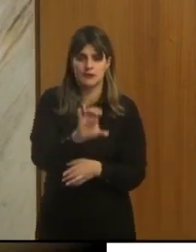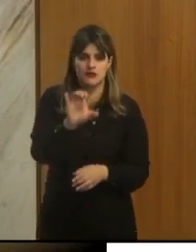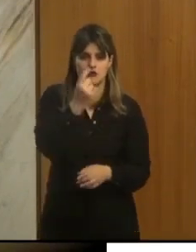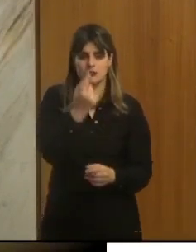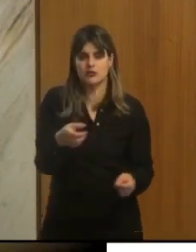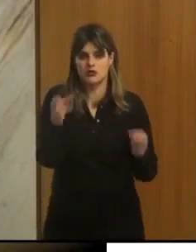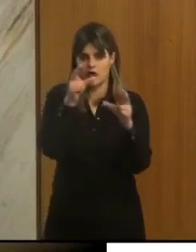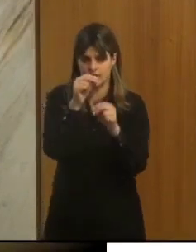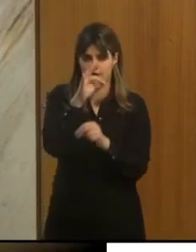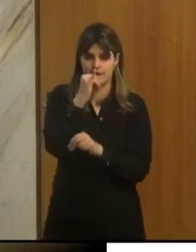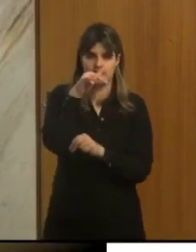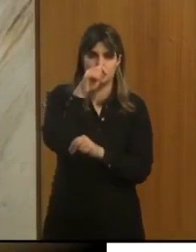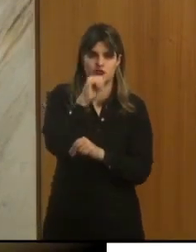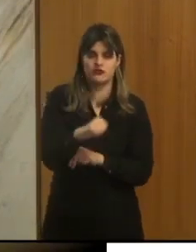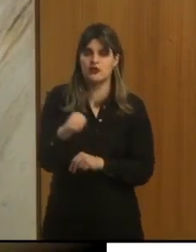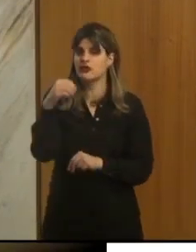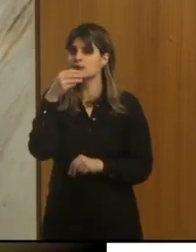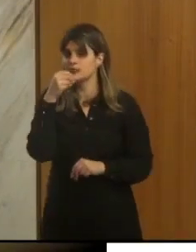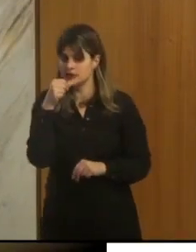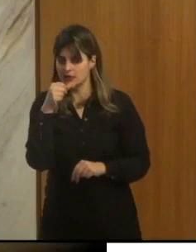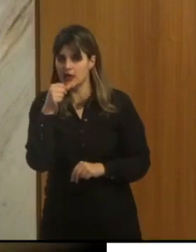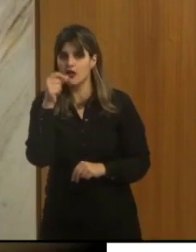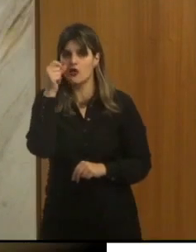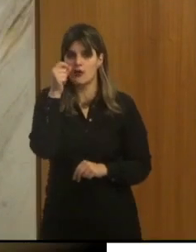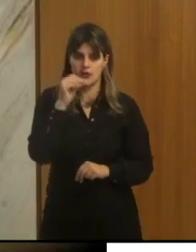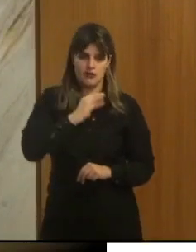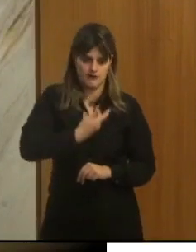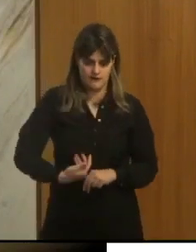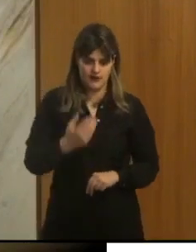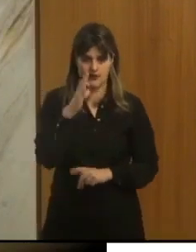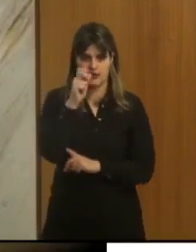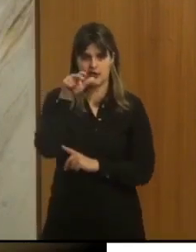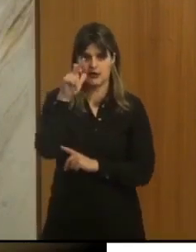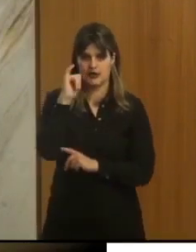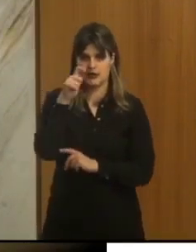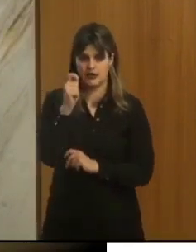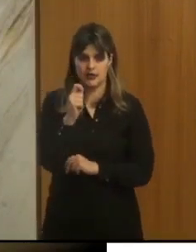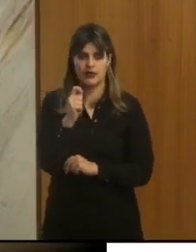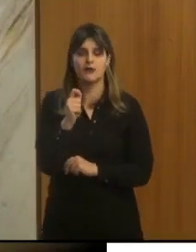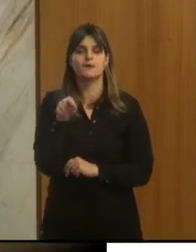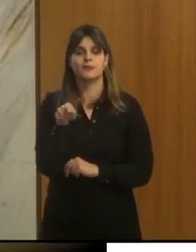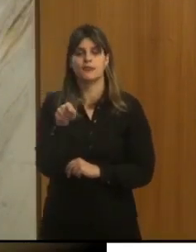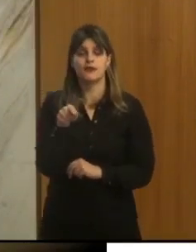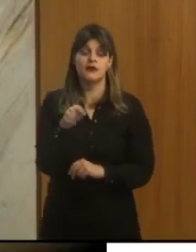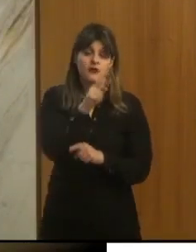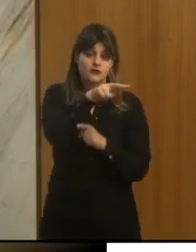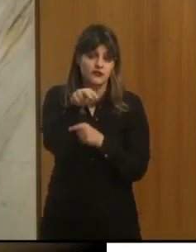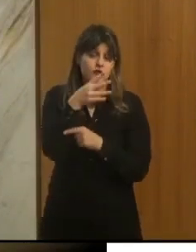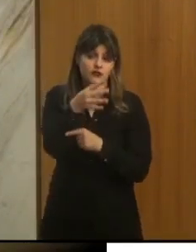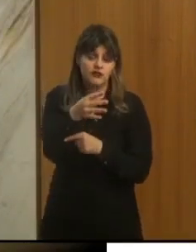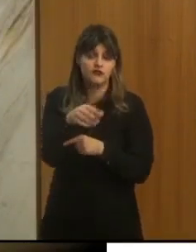Finisterra, aquela que nós vimos mandada fazer por um infante Dom Henrique, que só tem as mãos. E os visitadores dizem